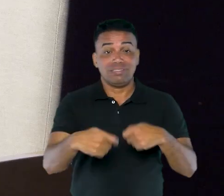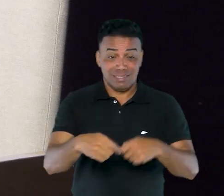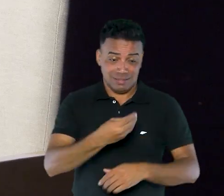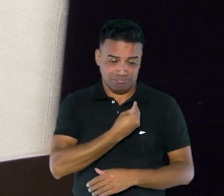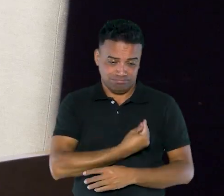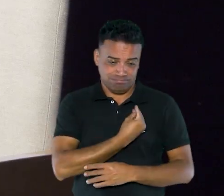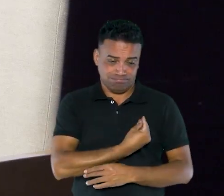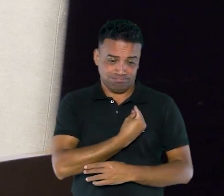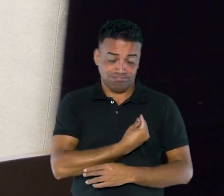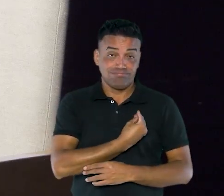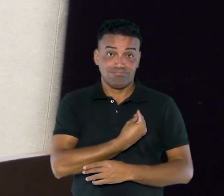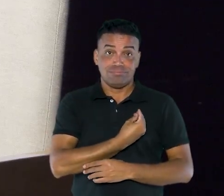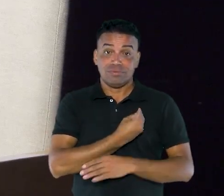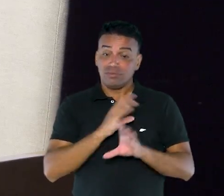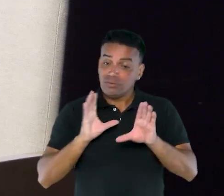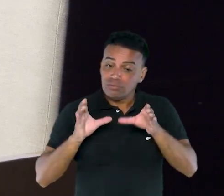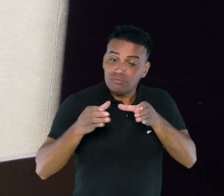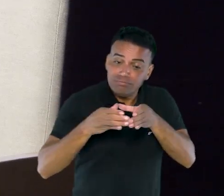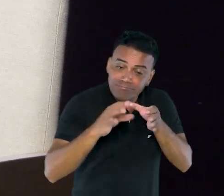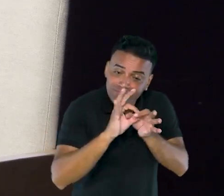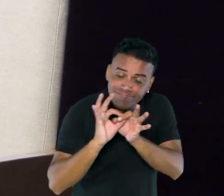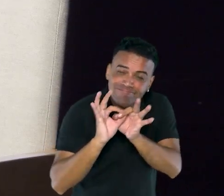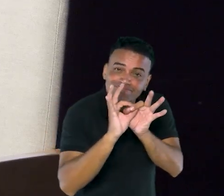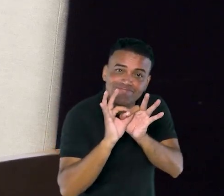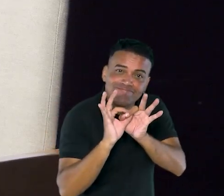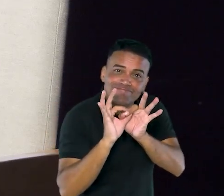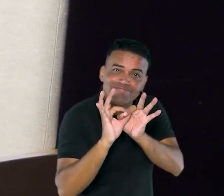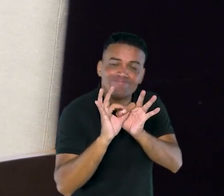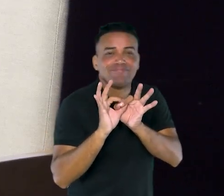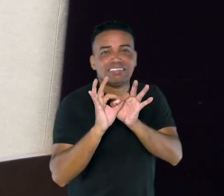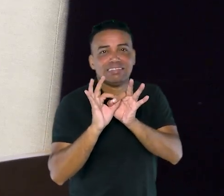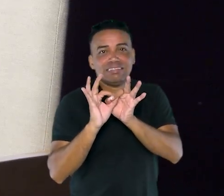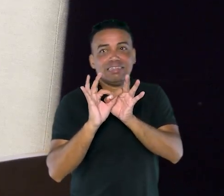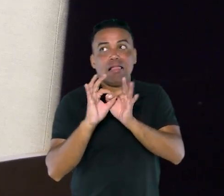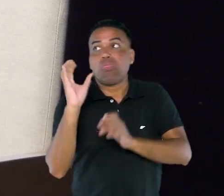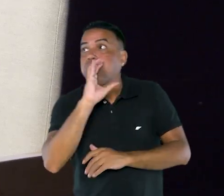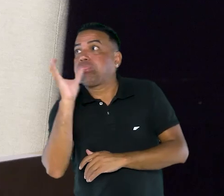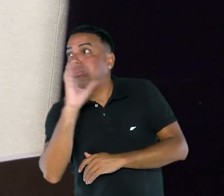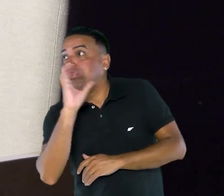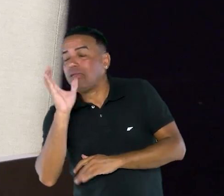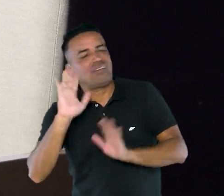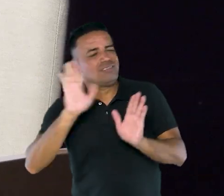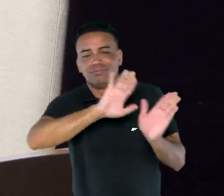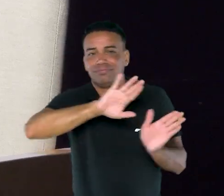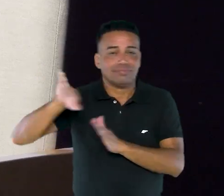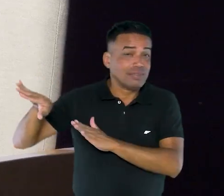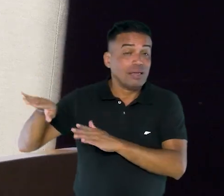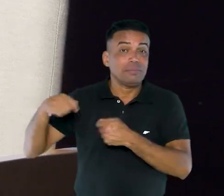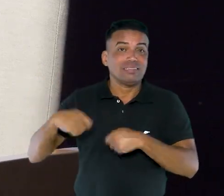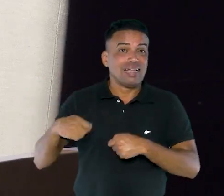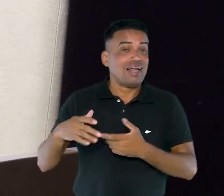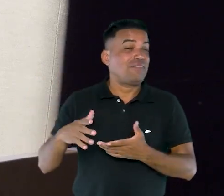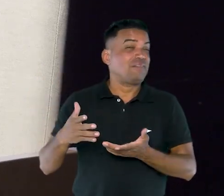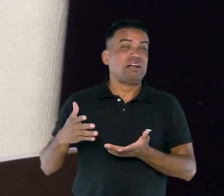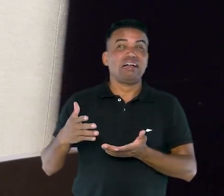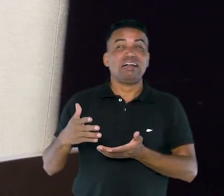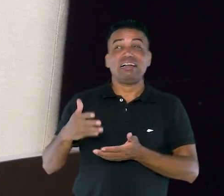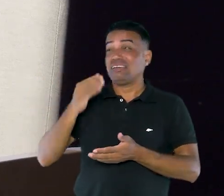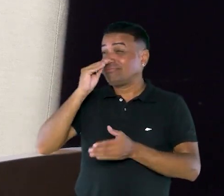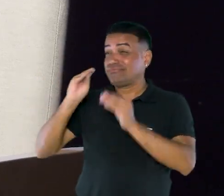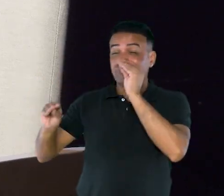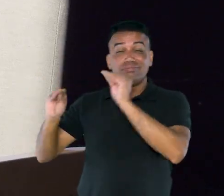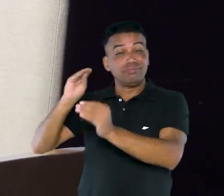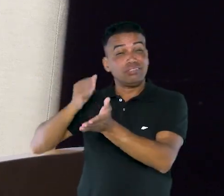de uma vida mais coletiva, menos atomizada, a gente teria que abrir mão de tantas coisas